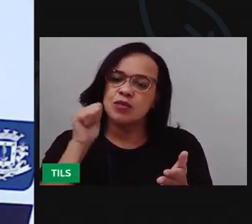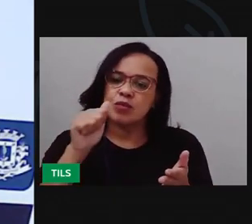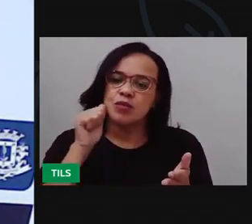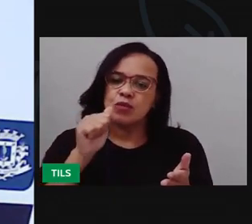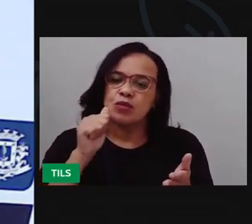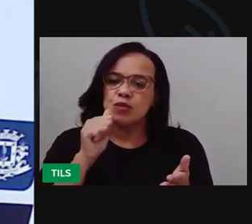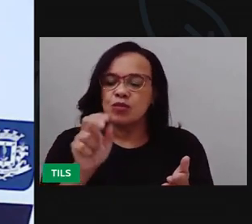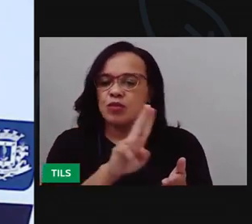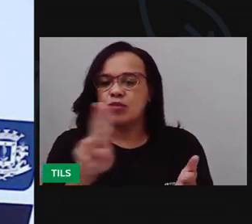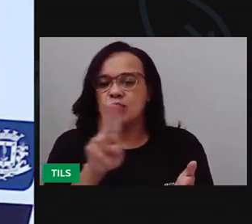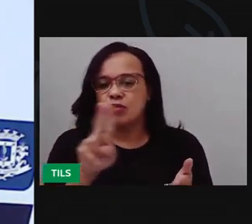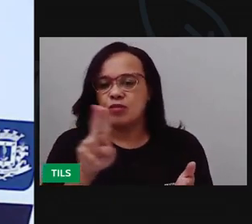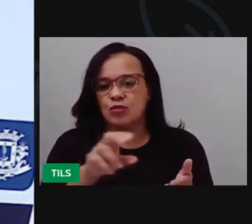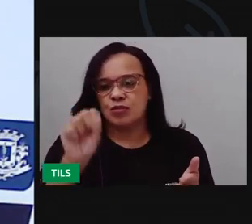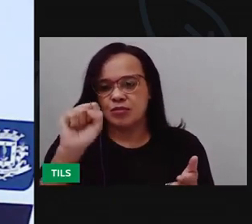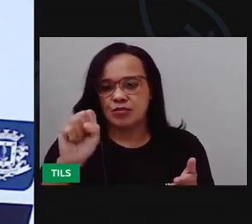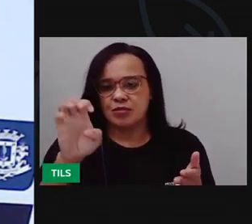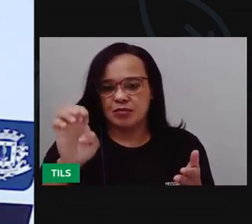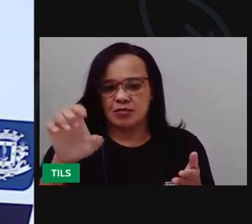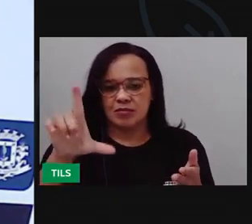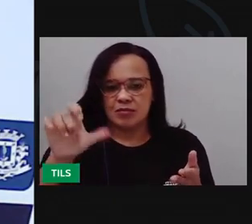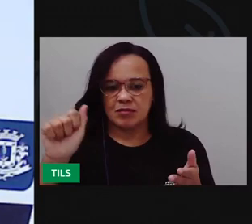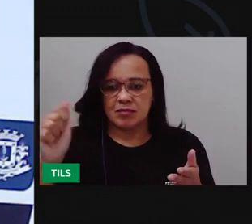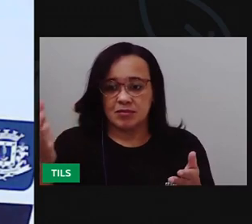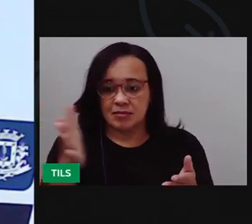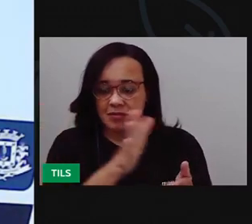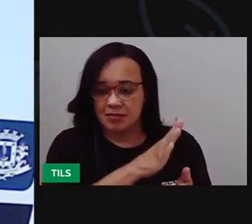Estela Barbieri e Fernando Vilela.